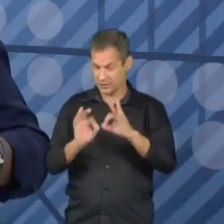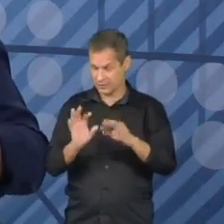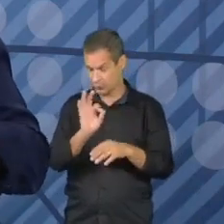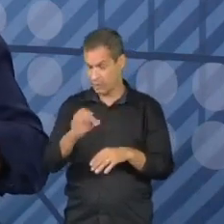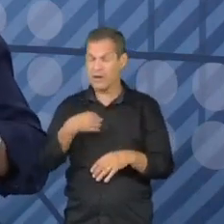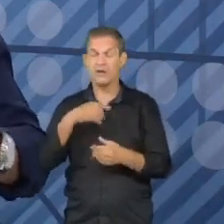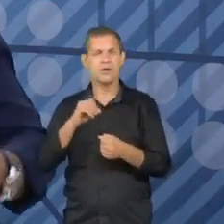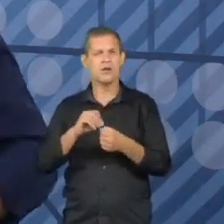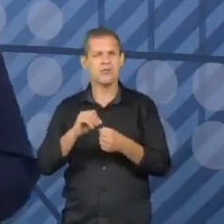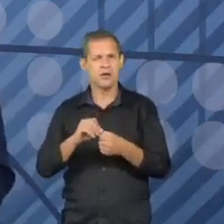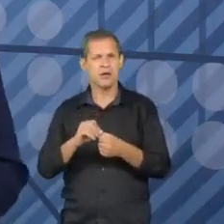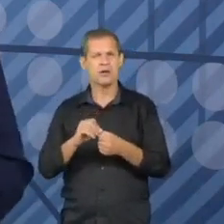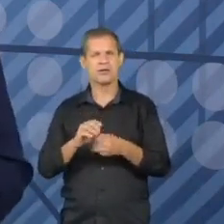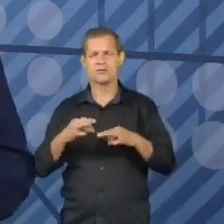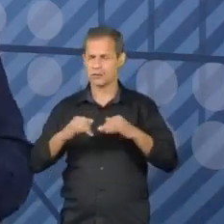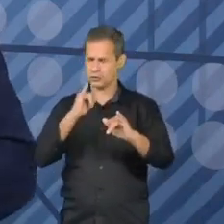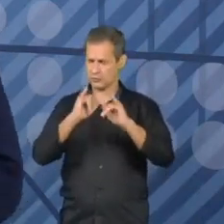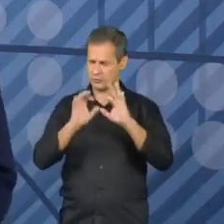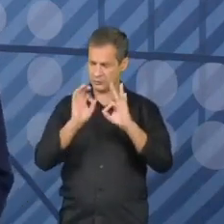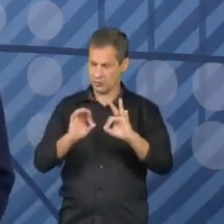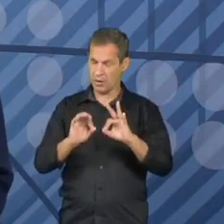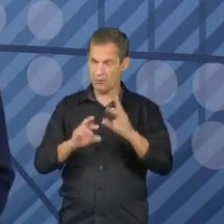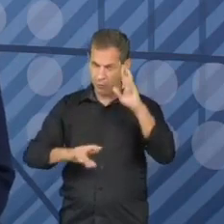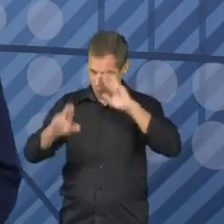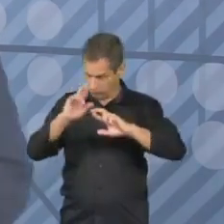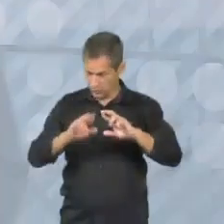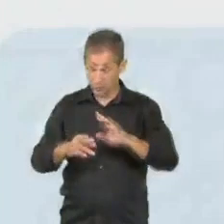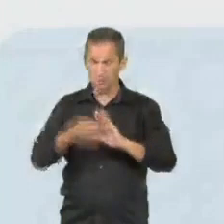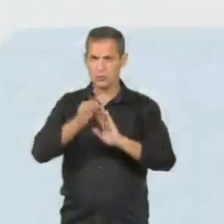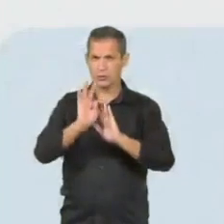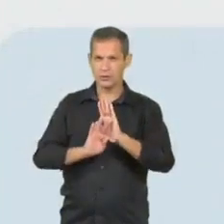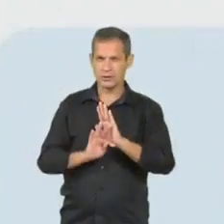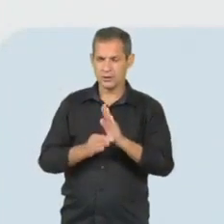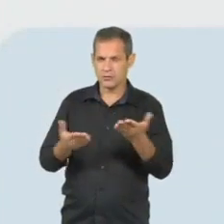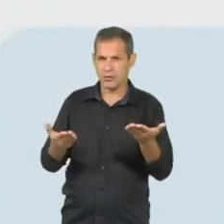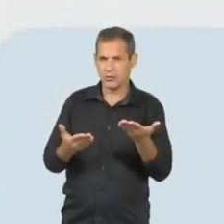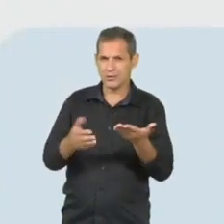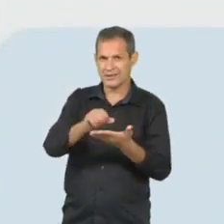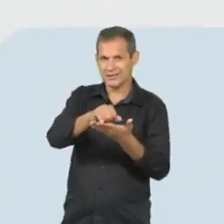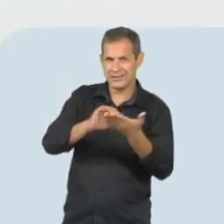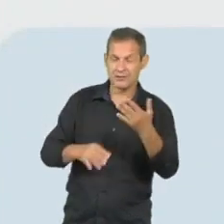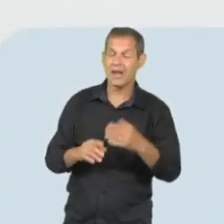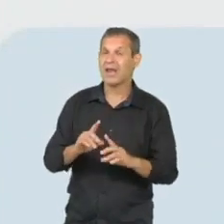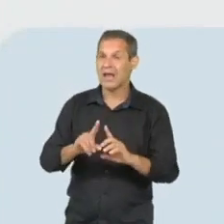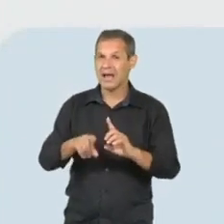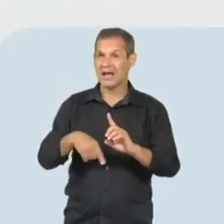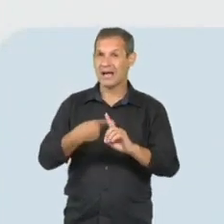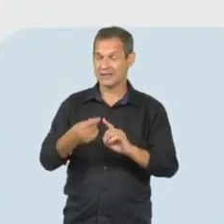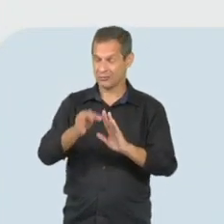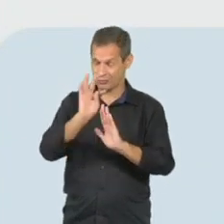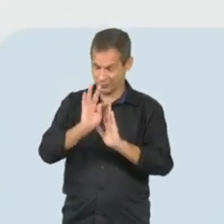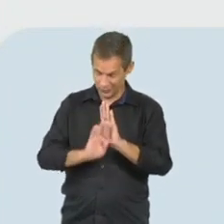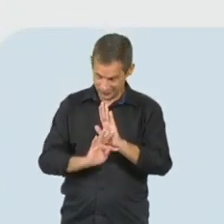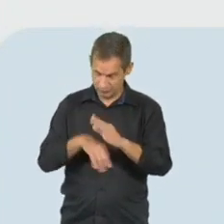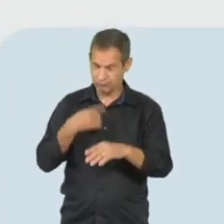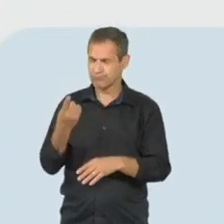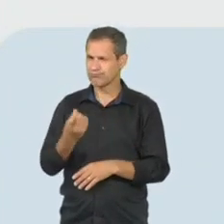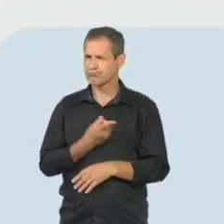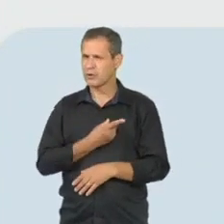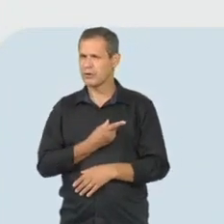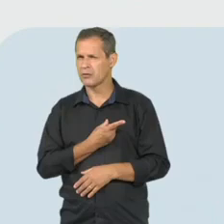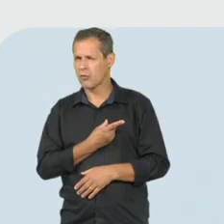eu gere todas as informações. Então vamos analisar o nosso enunciado, e a partir dele, nós